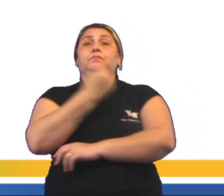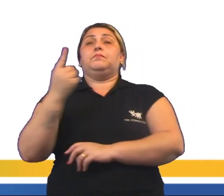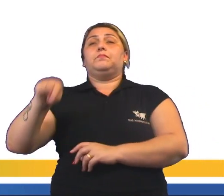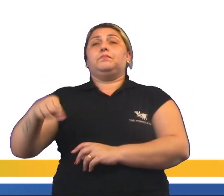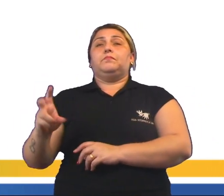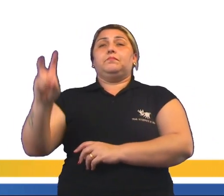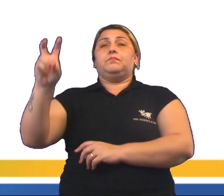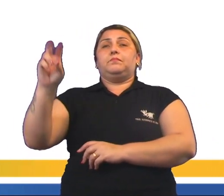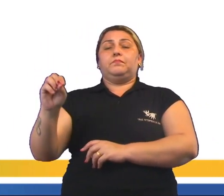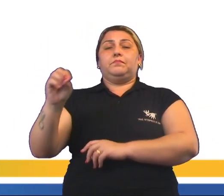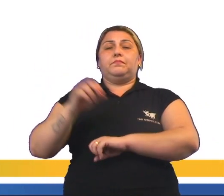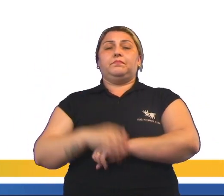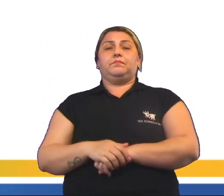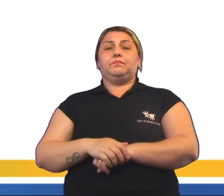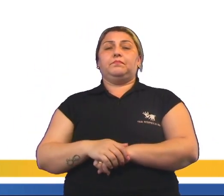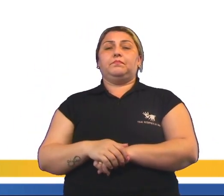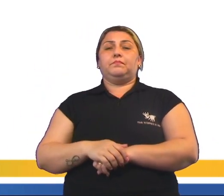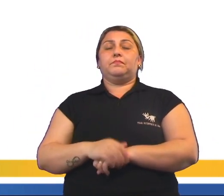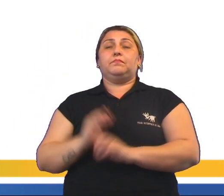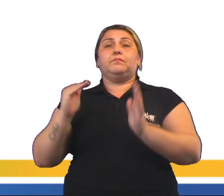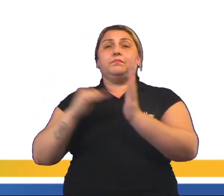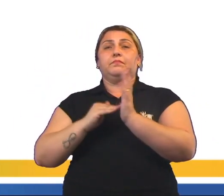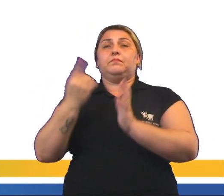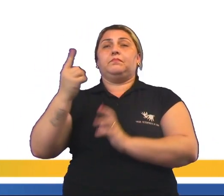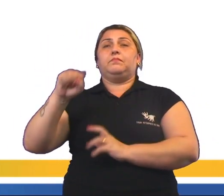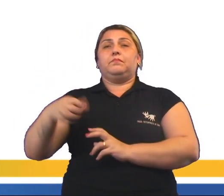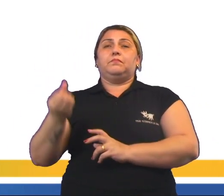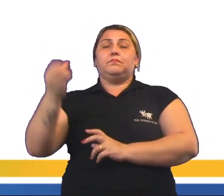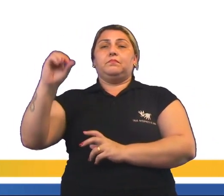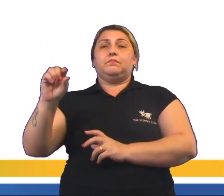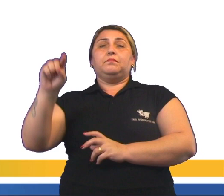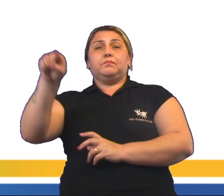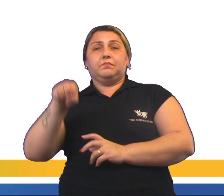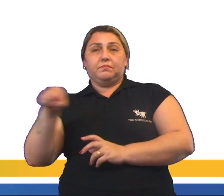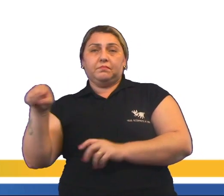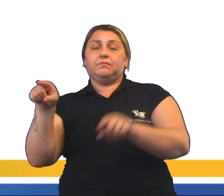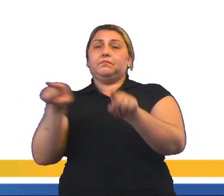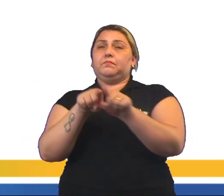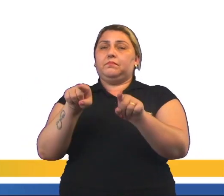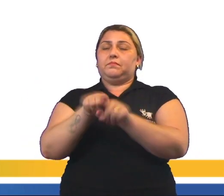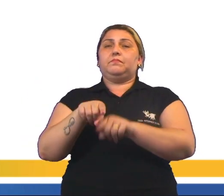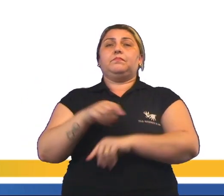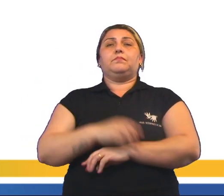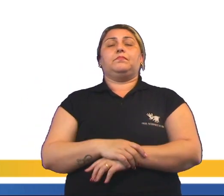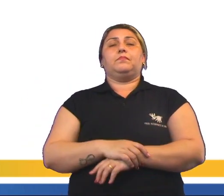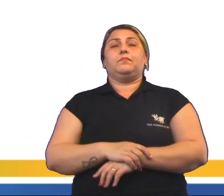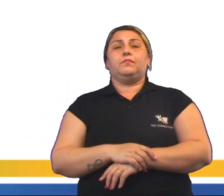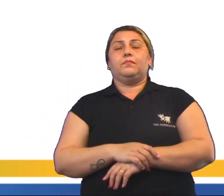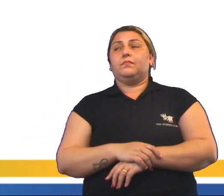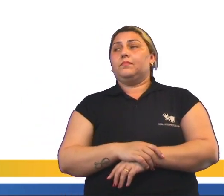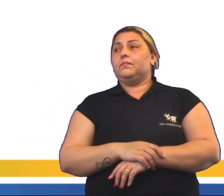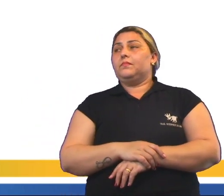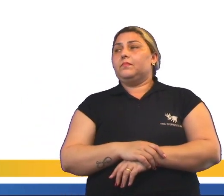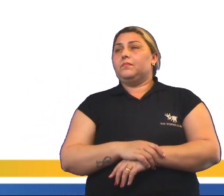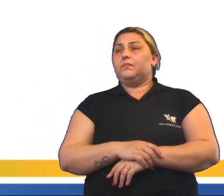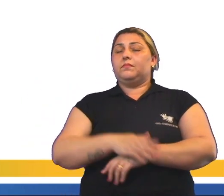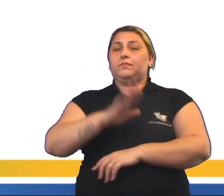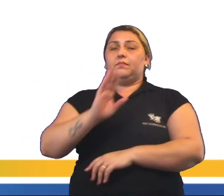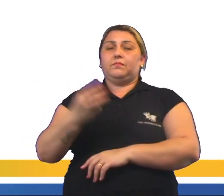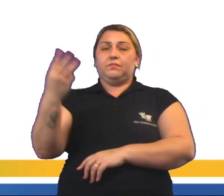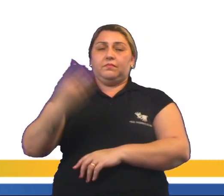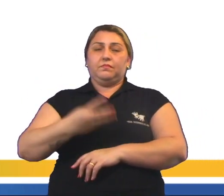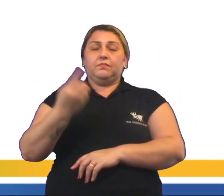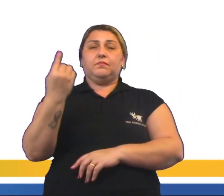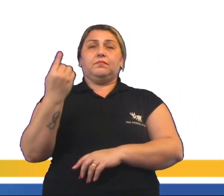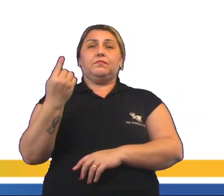1,5 m, né? De 1,50 m até 1,60 m, ficando em aberto, tá? Já no